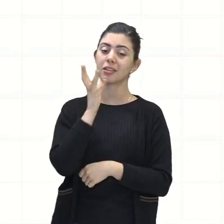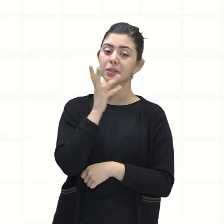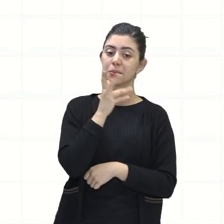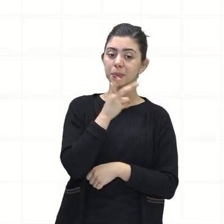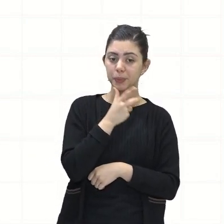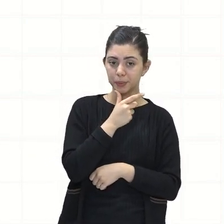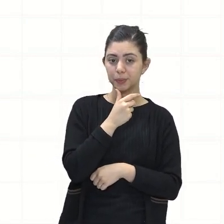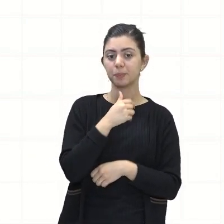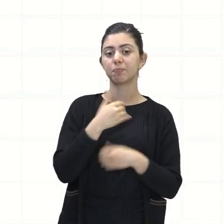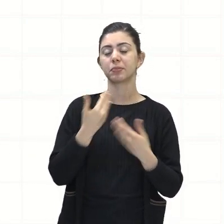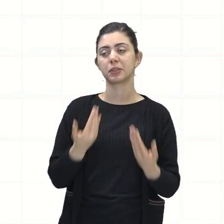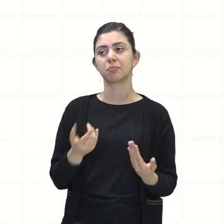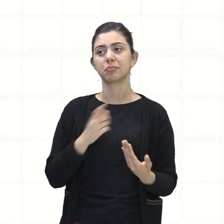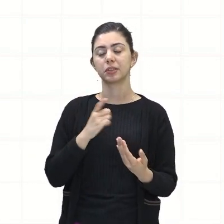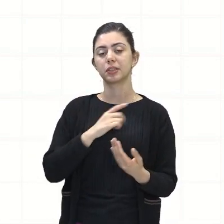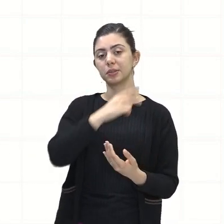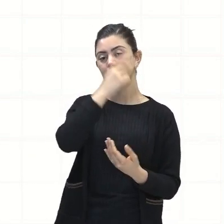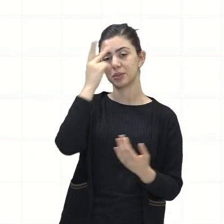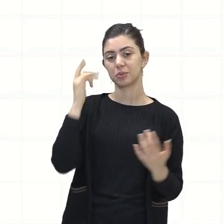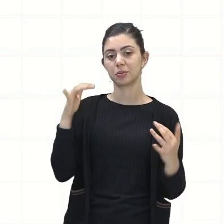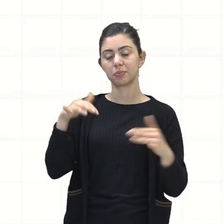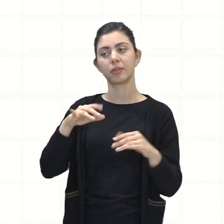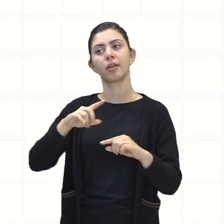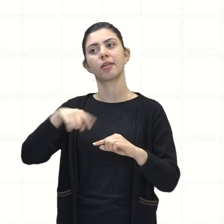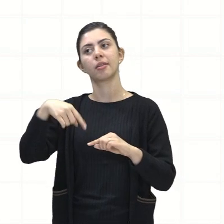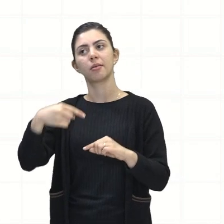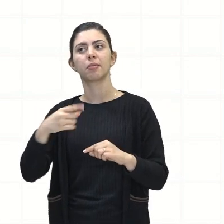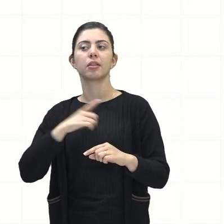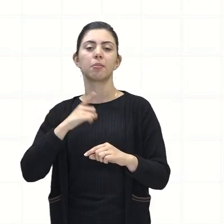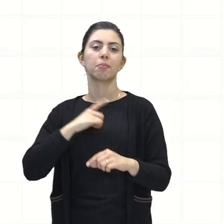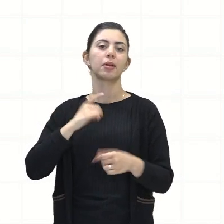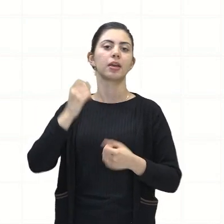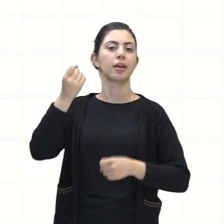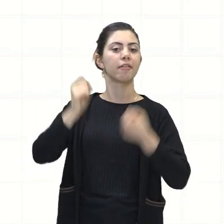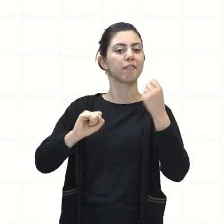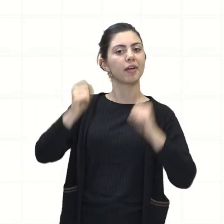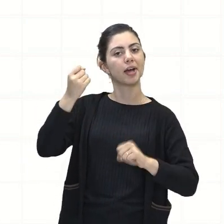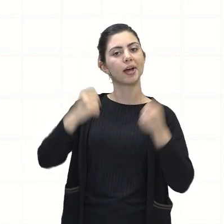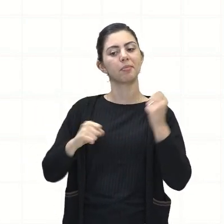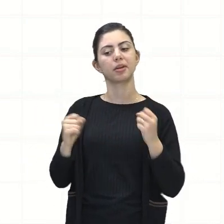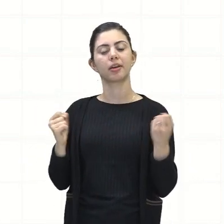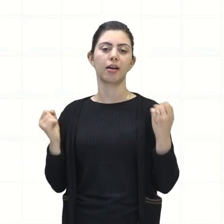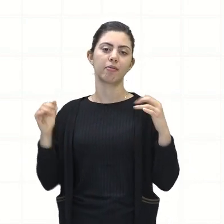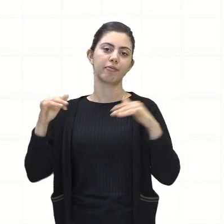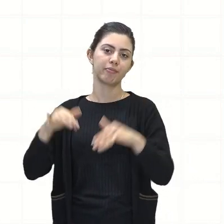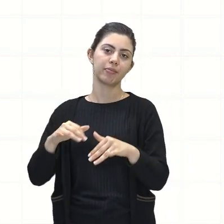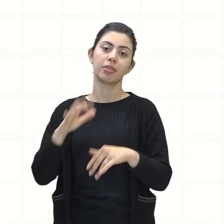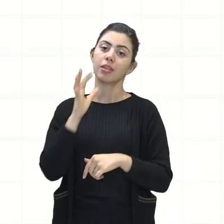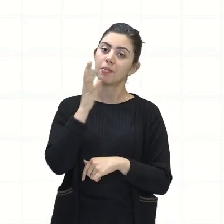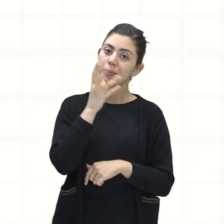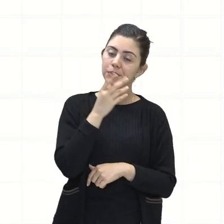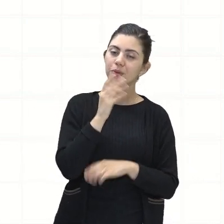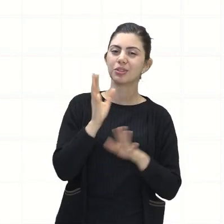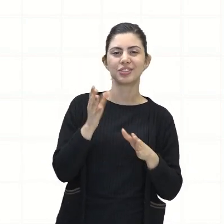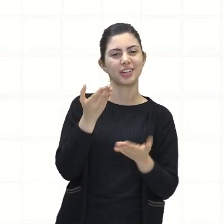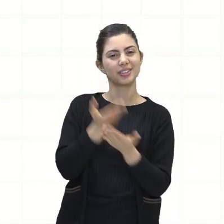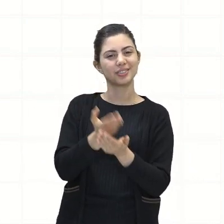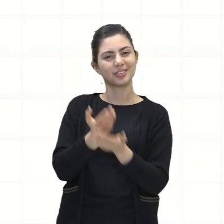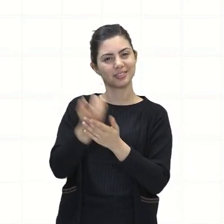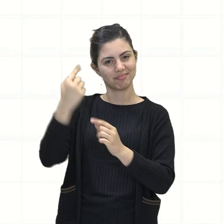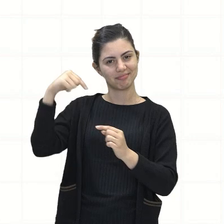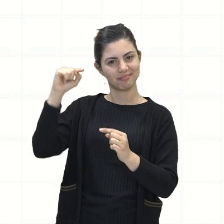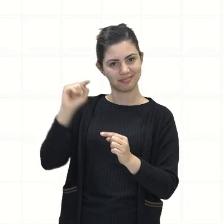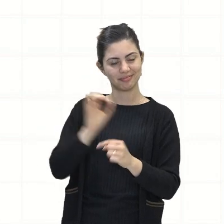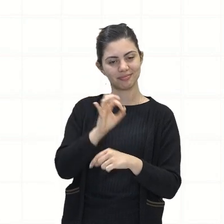Tanto a urbanização quanto a industrialização, como a gente falou também aqui nas nossas aulas, né? Quando a